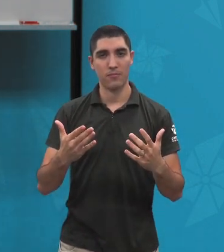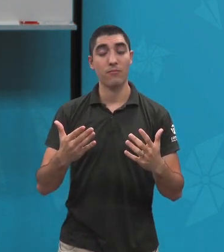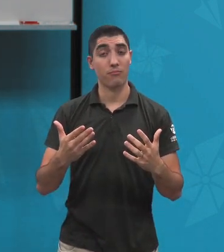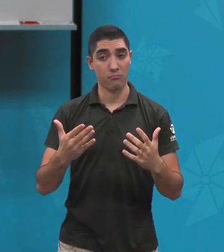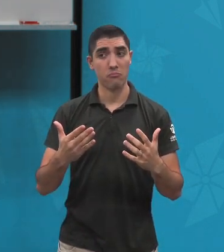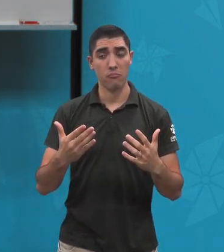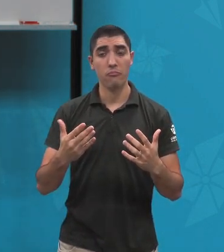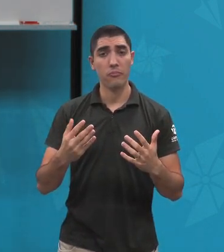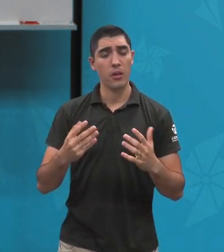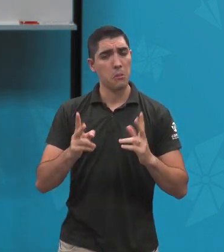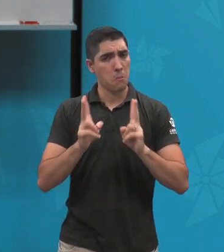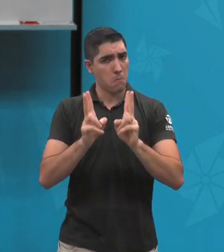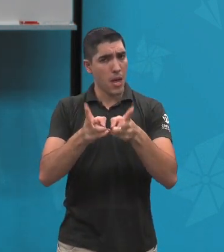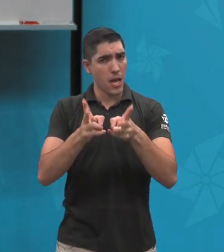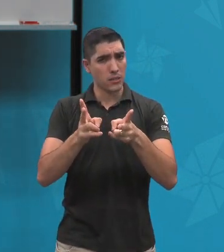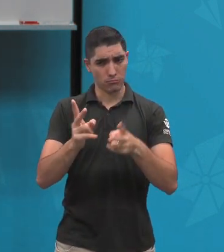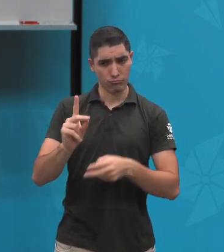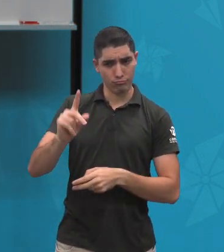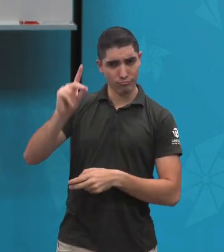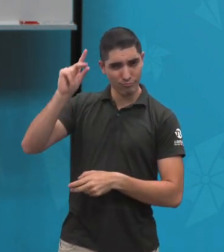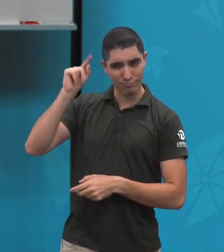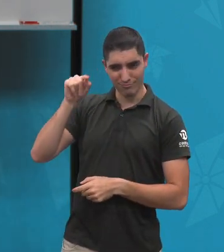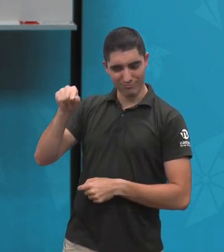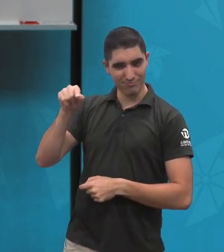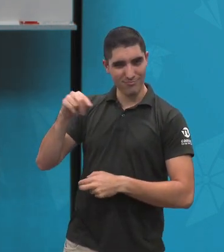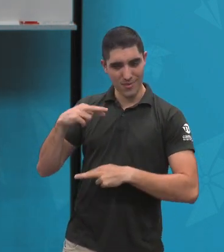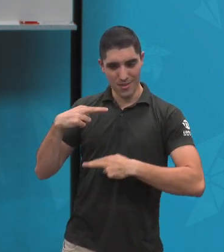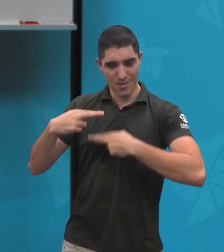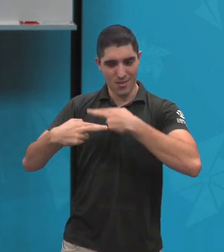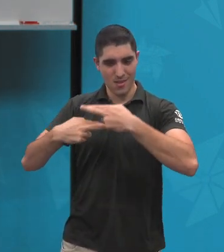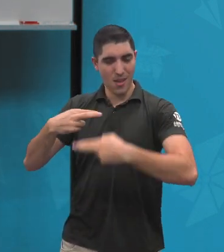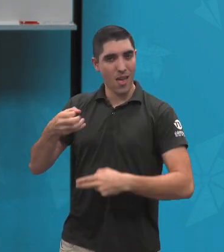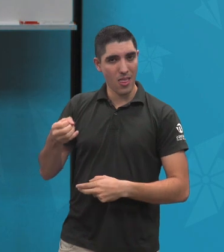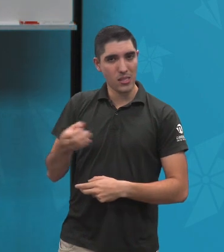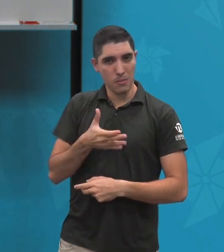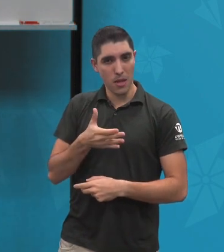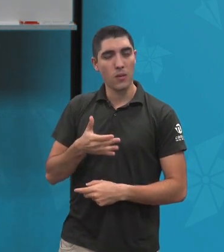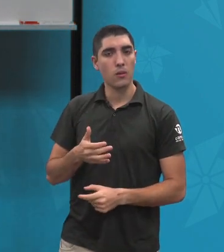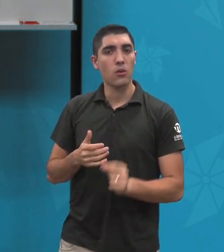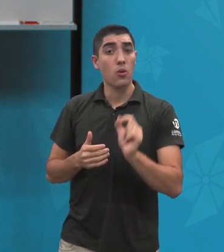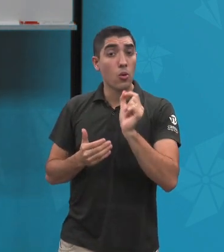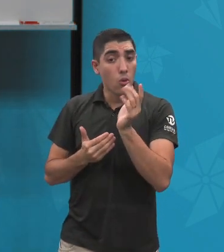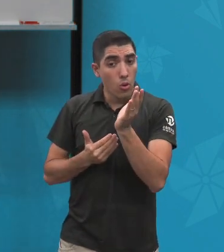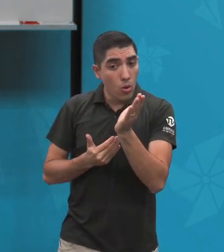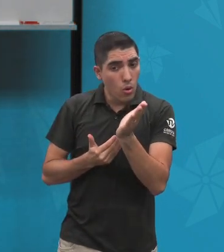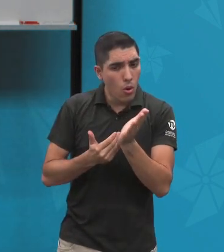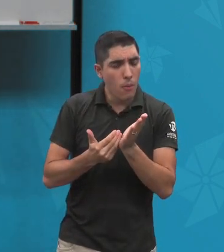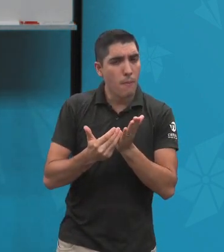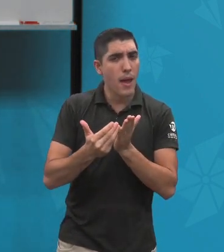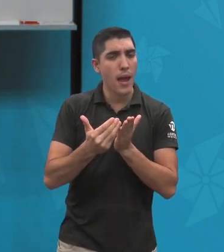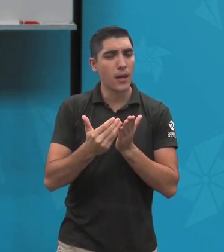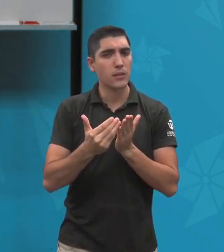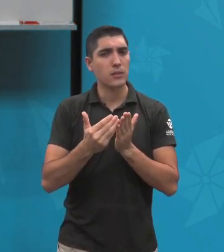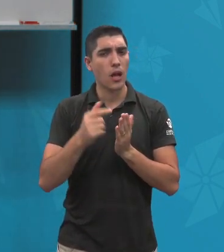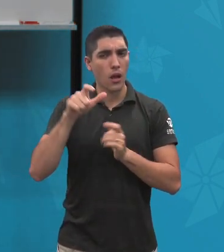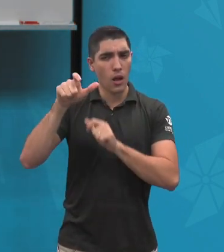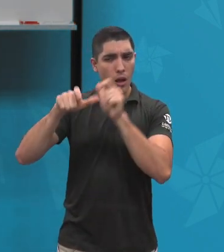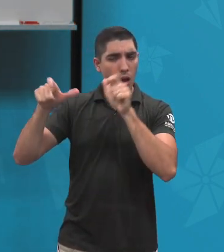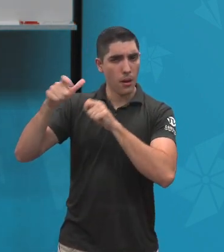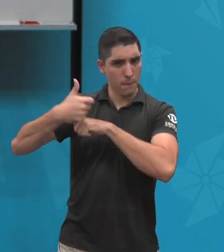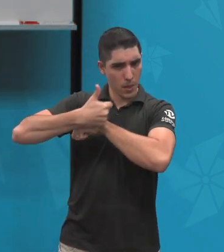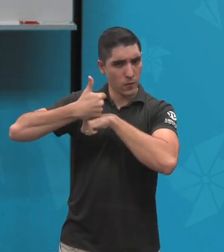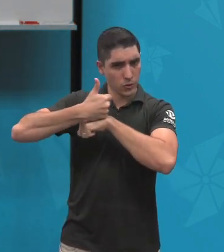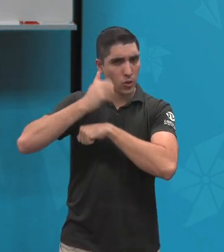esses mesmos filósofos da época do Renascimento começam a ter um interesse maior em